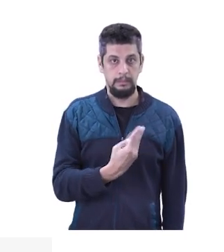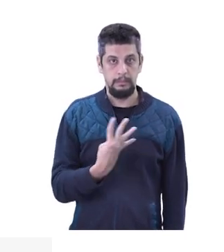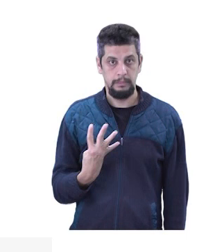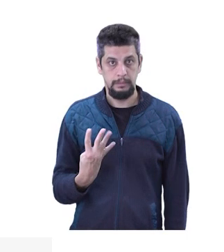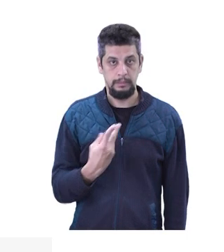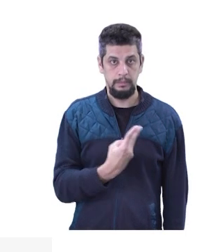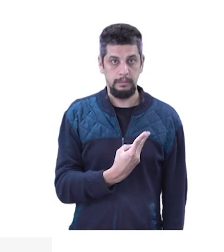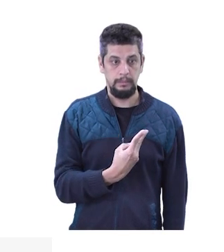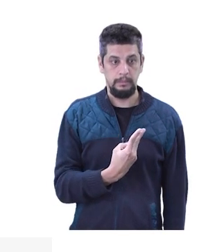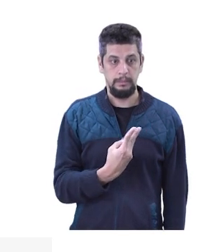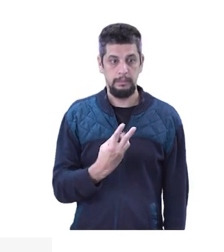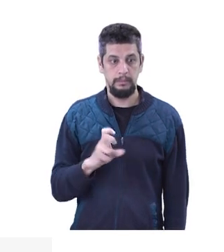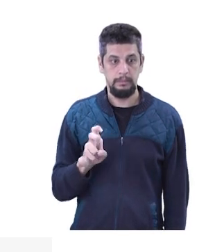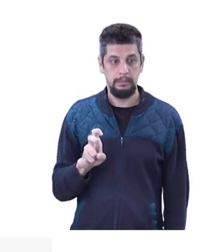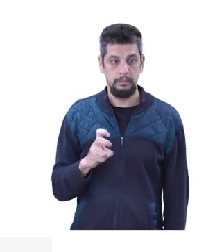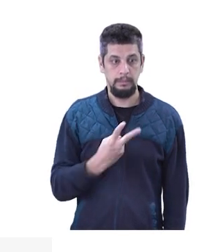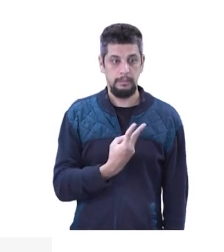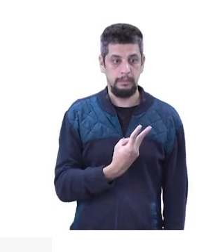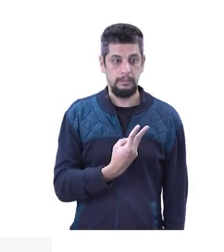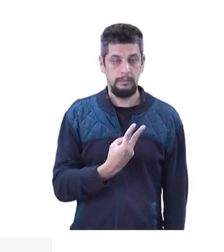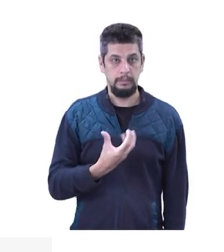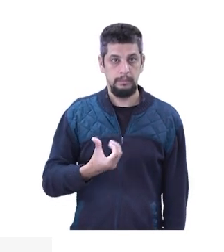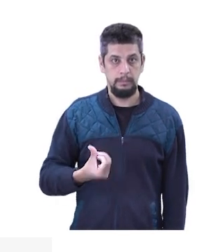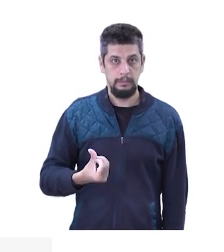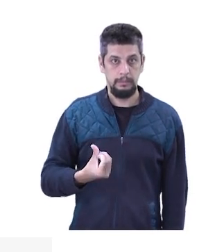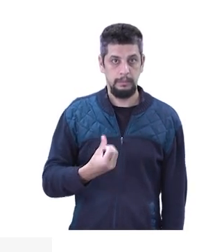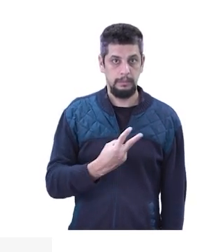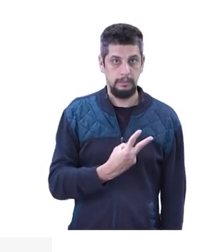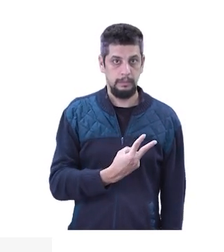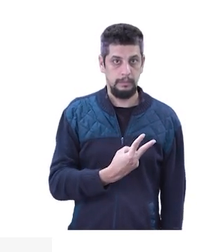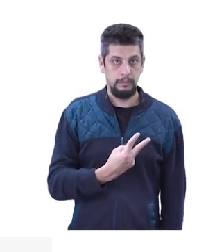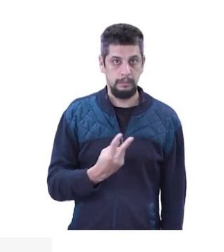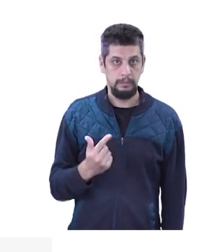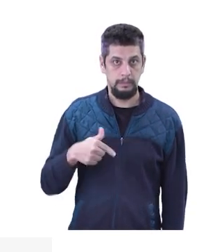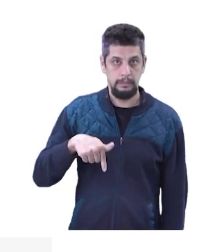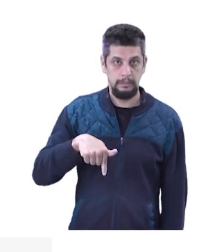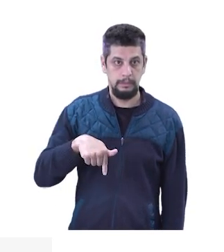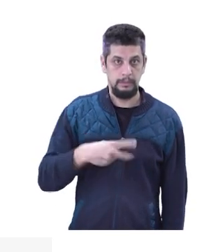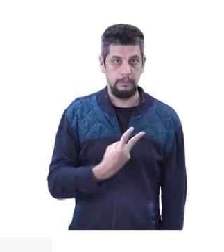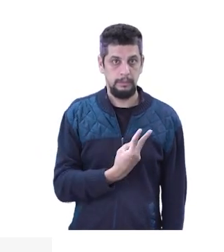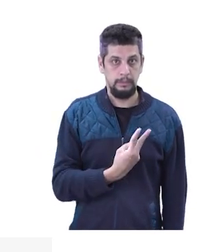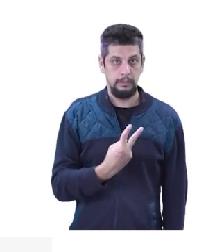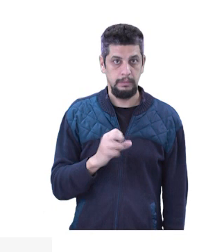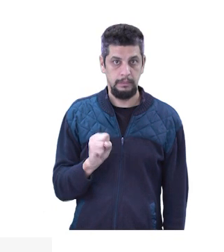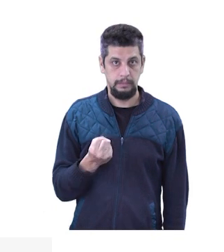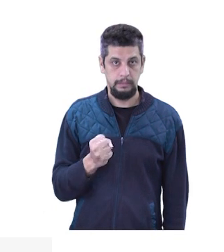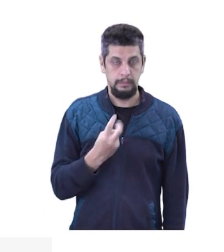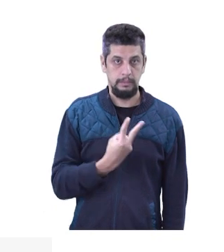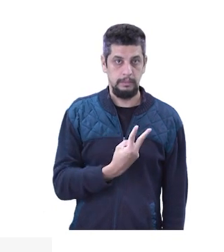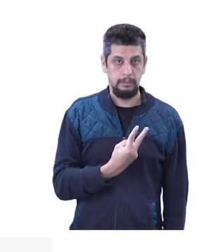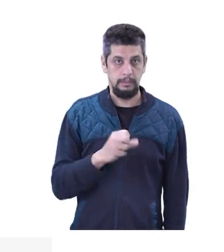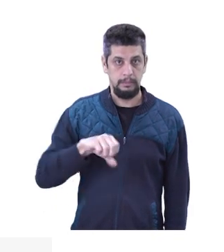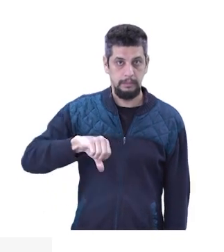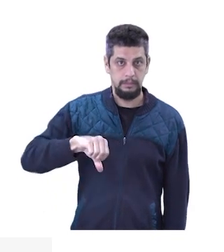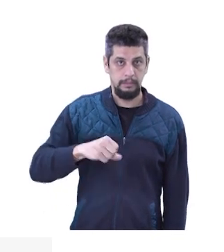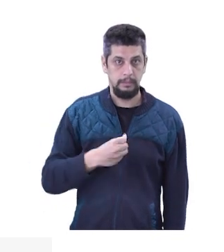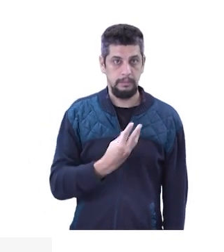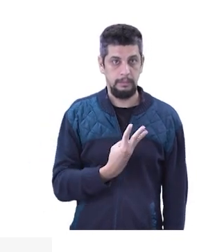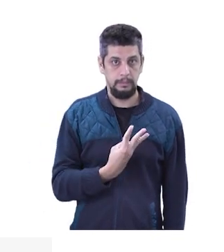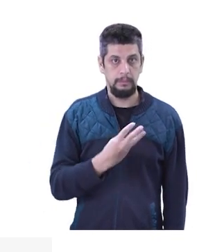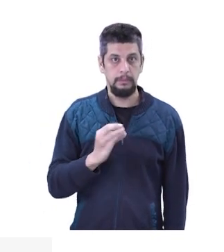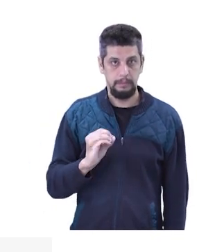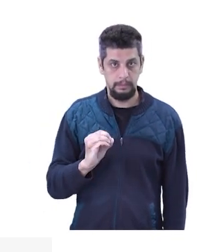22, 23, 24, 25, 26, dia 27,